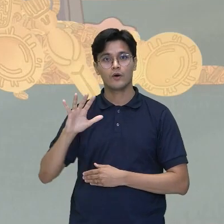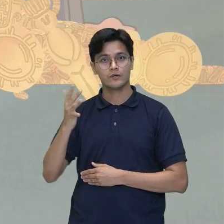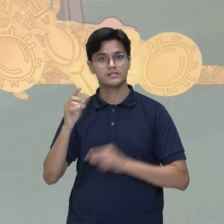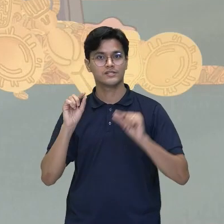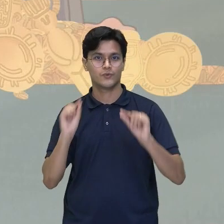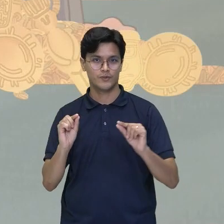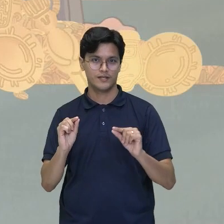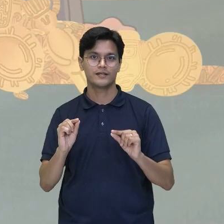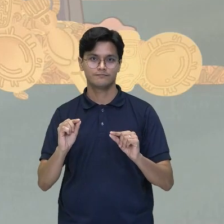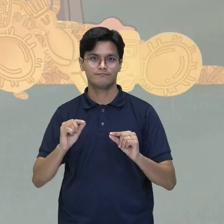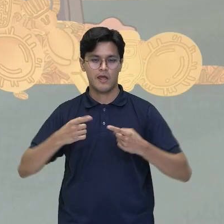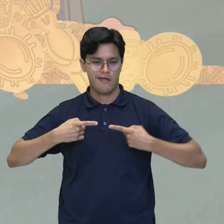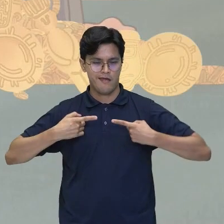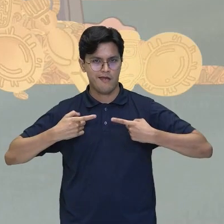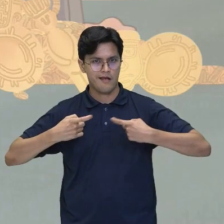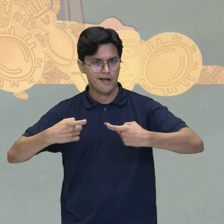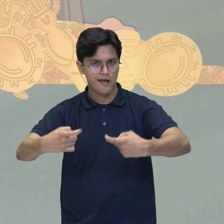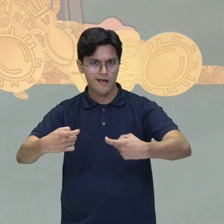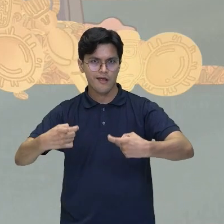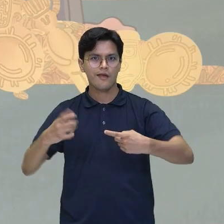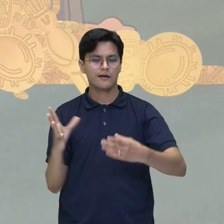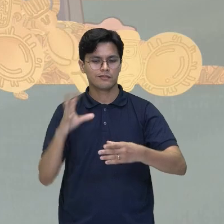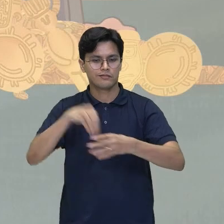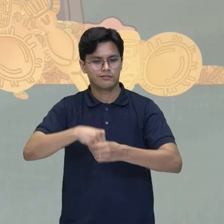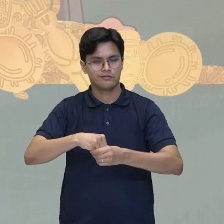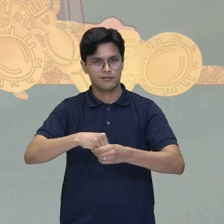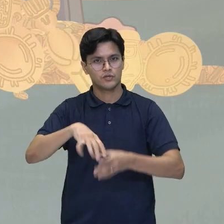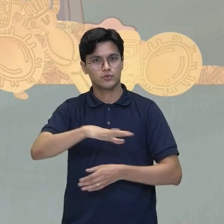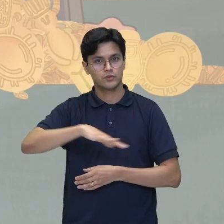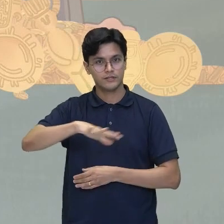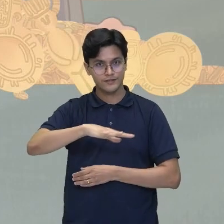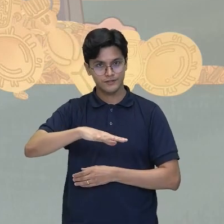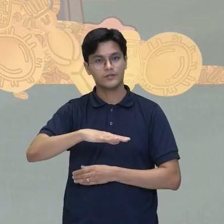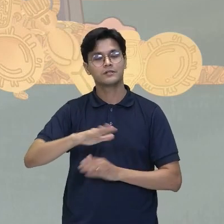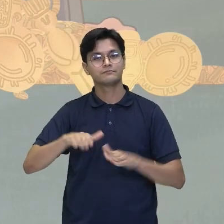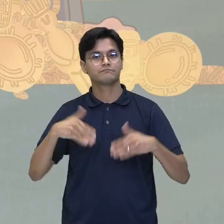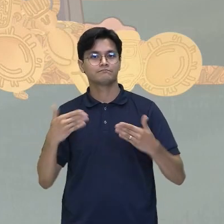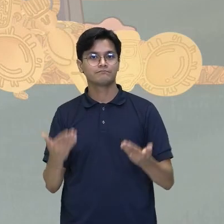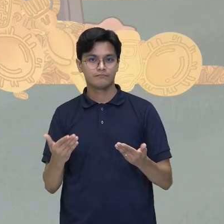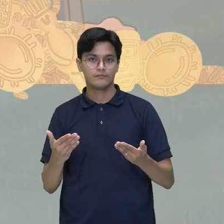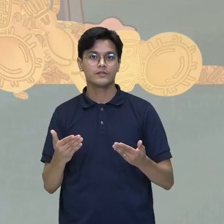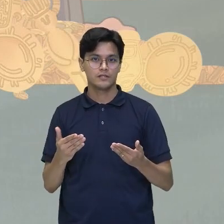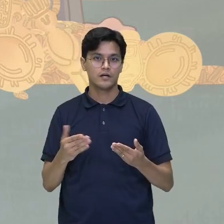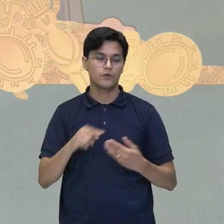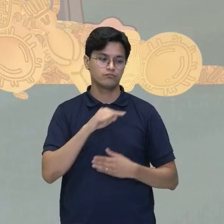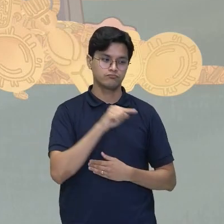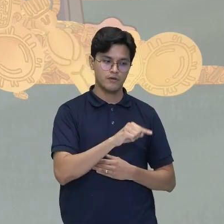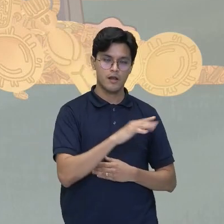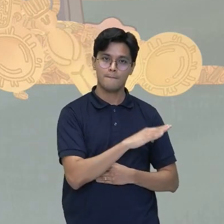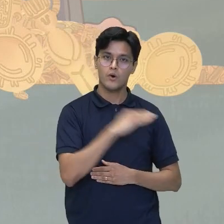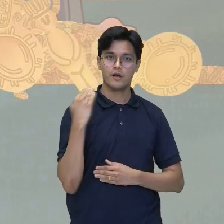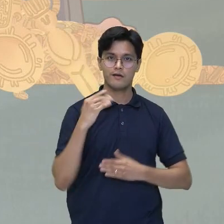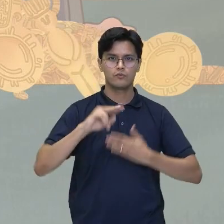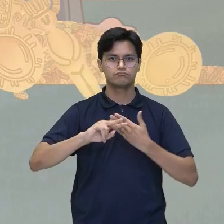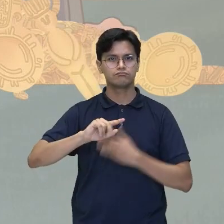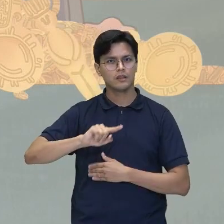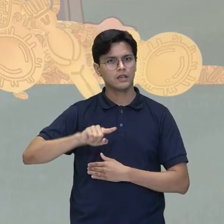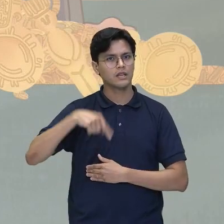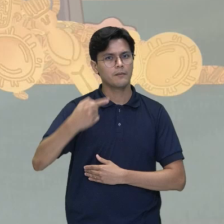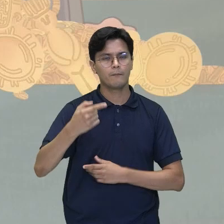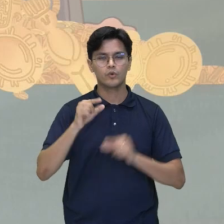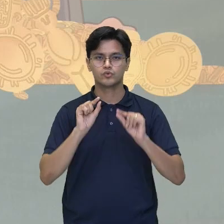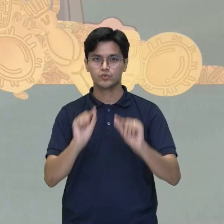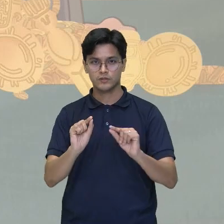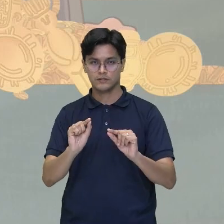civil entre seus defensores e o de Huáscar vai se intensificar. Então, depois da morte de Atahualpa,